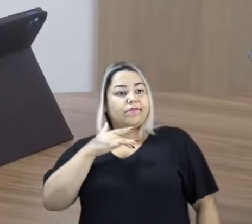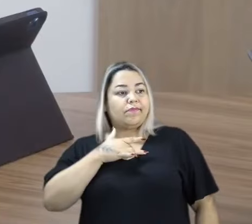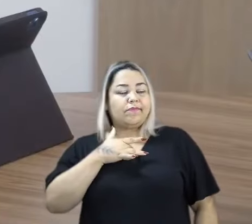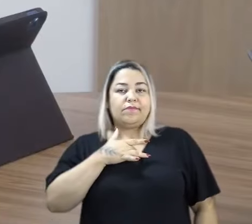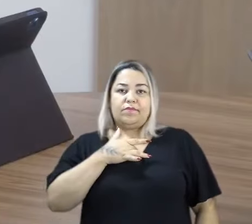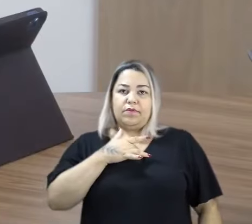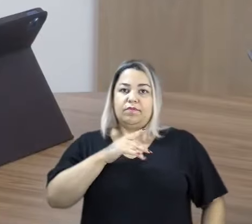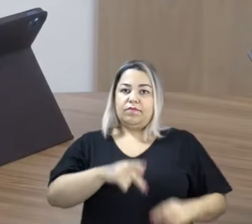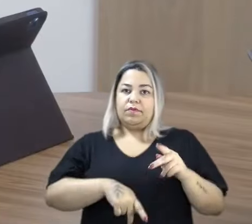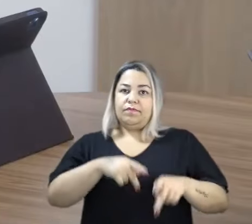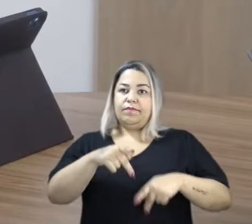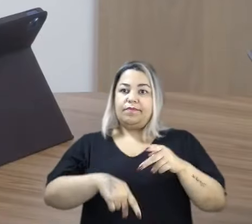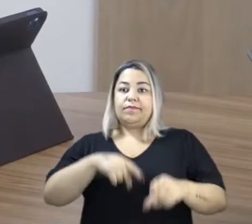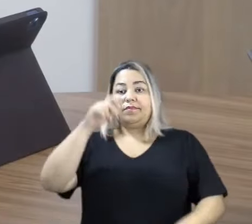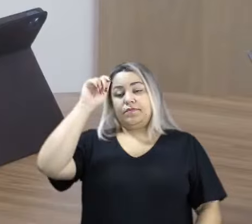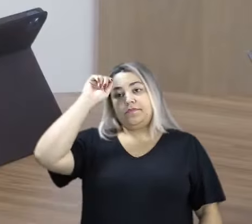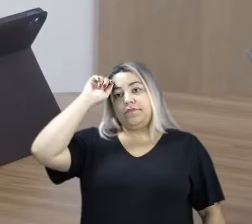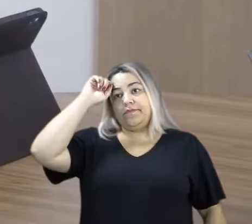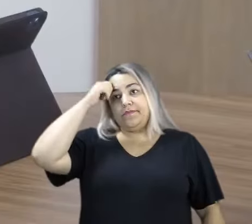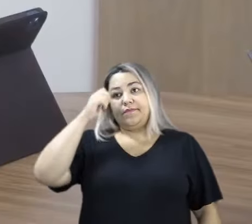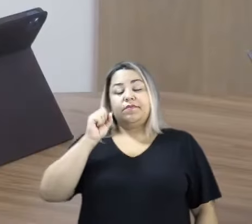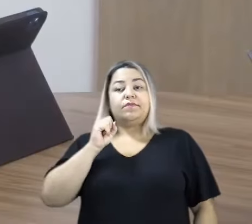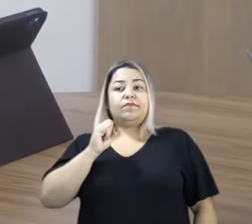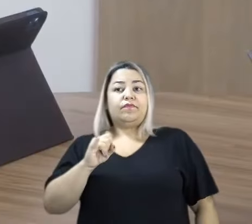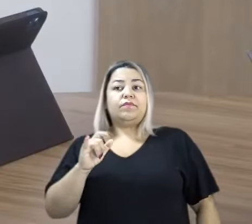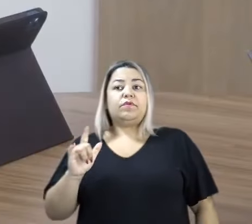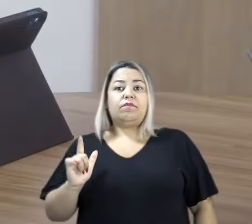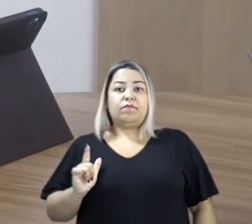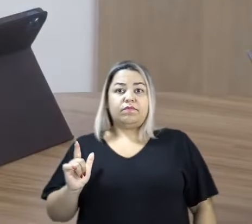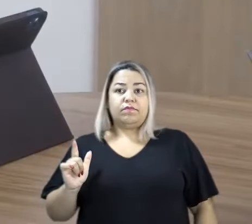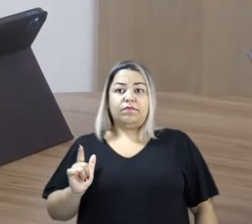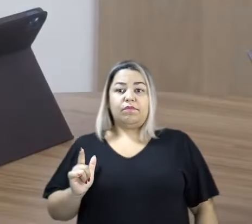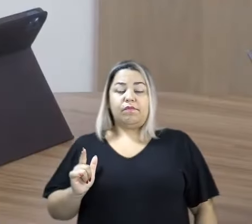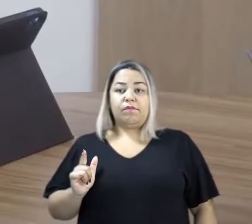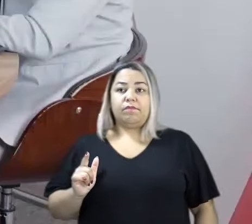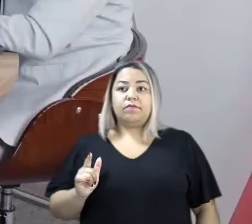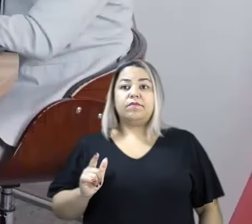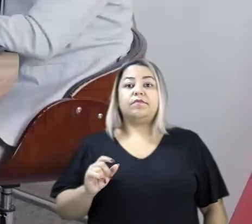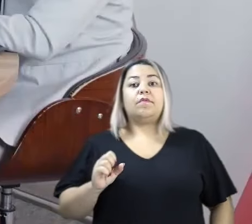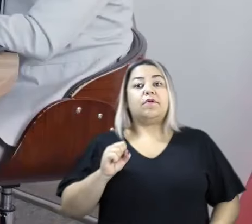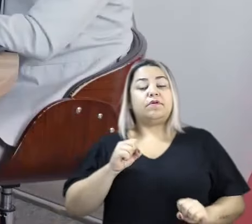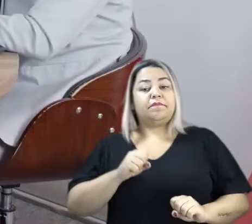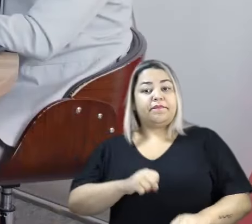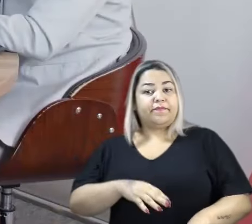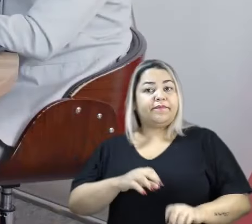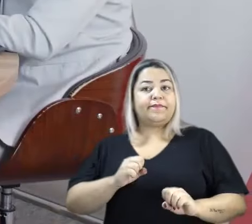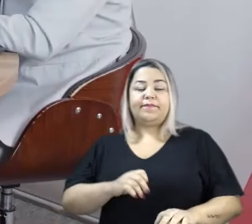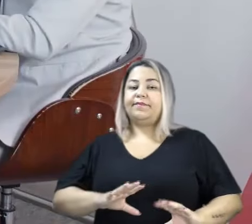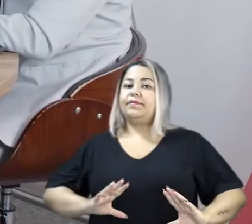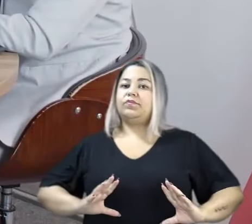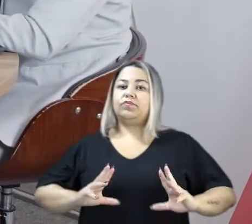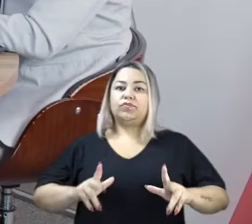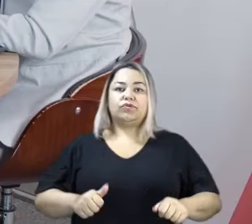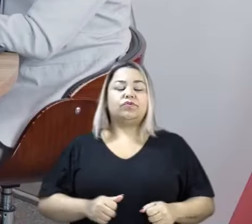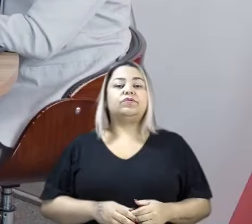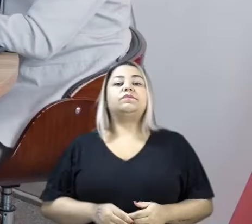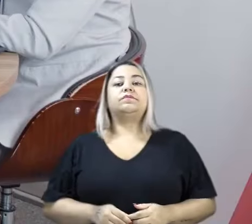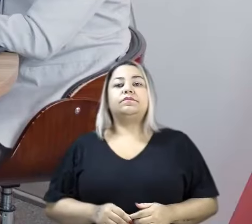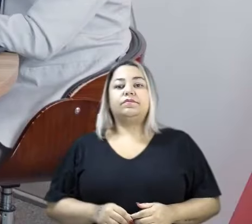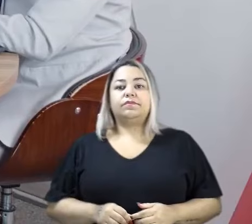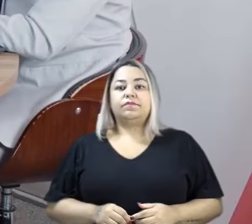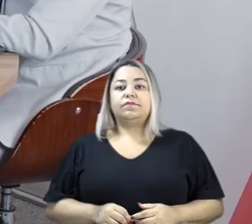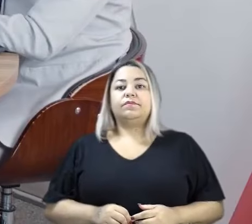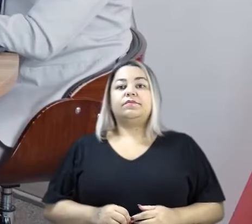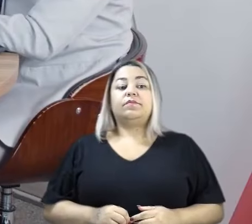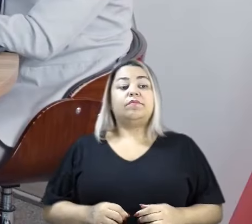da população negra, né? Se tem combate educação, à violência, então, em vários